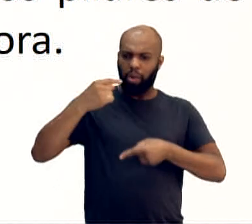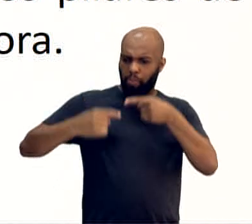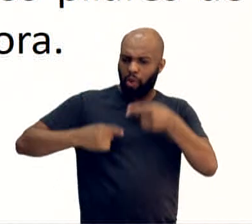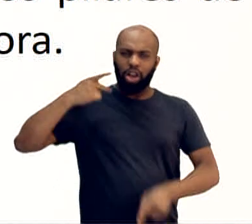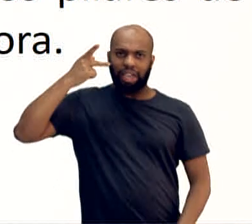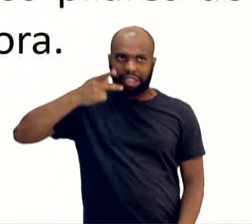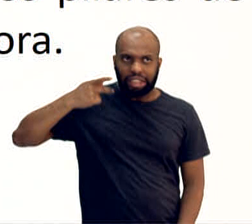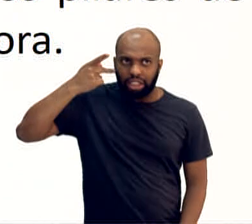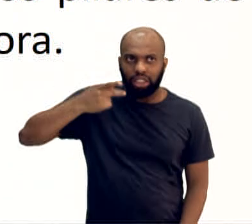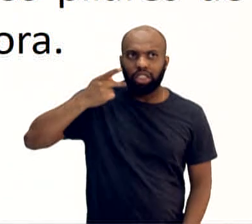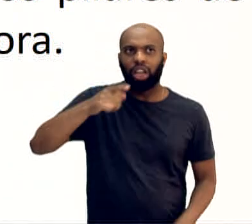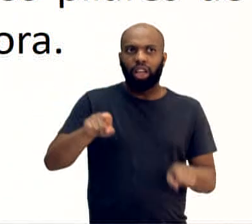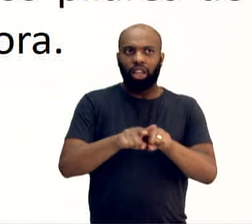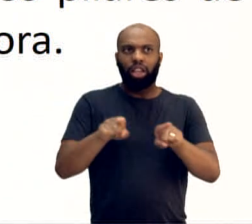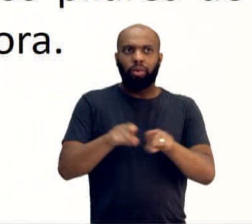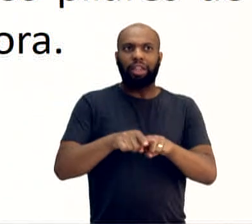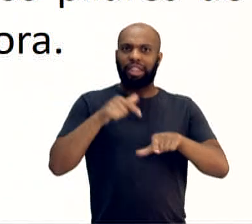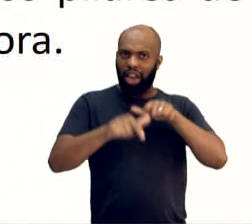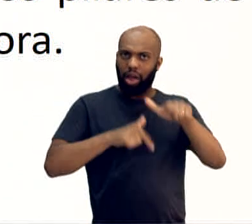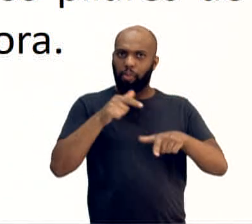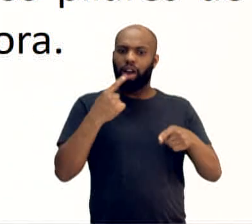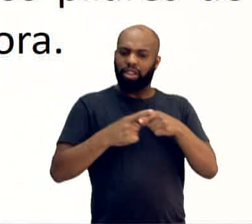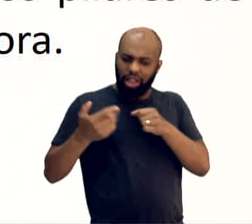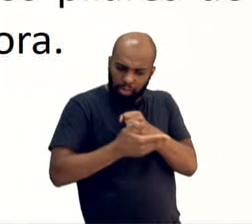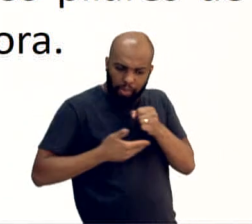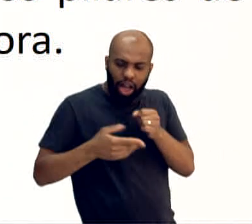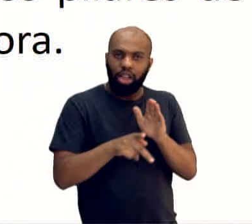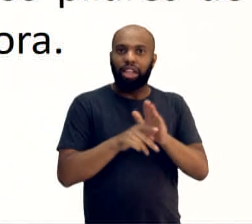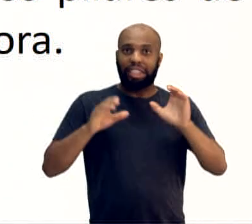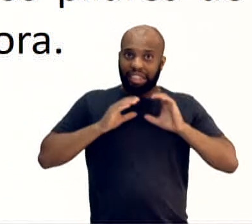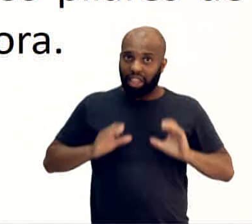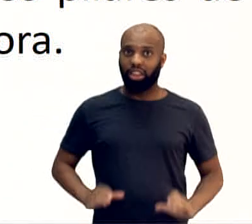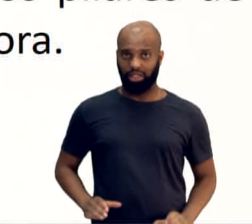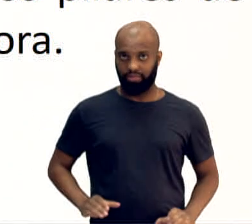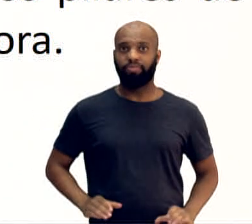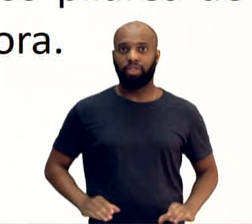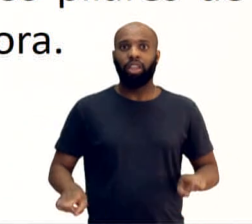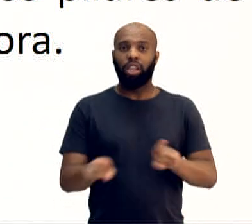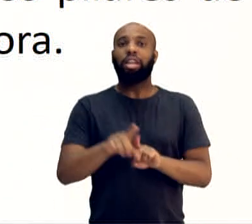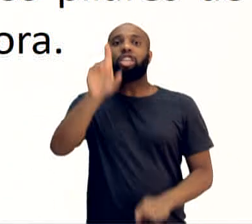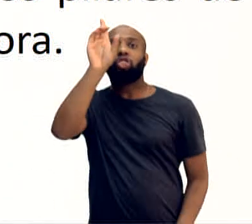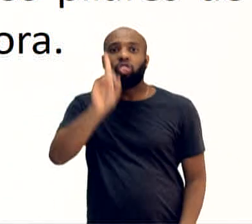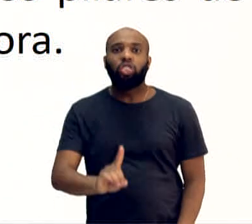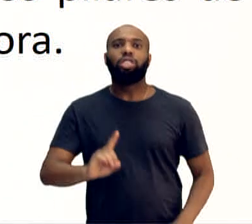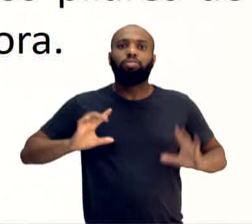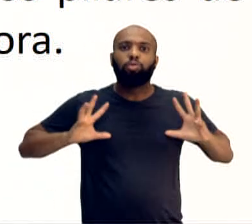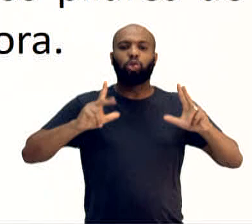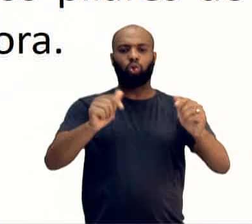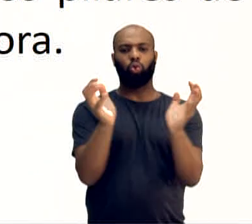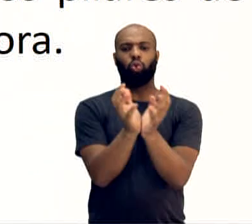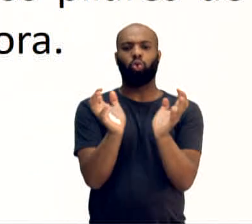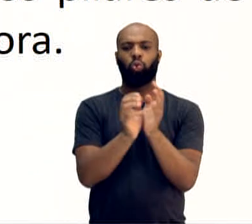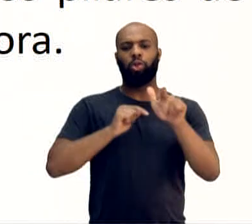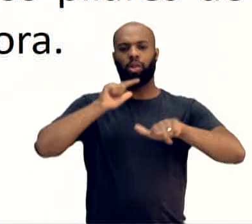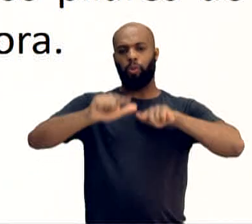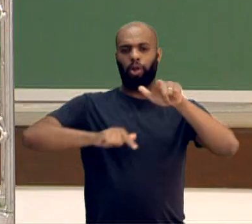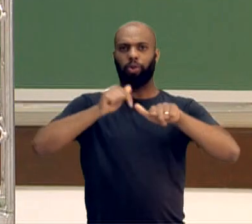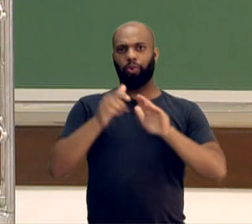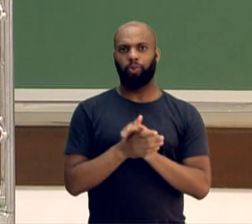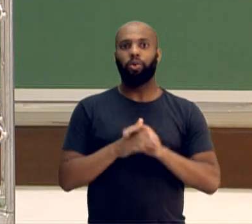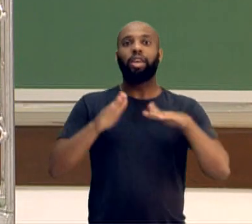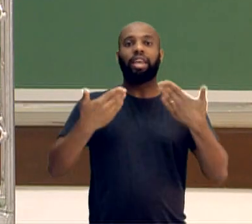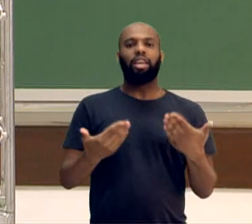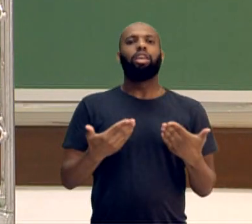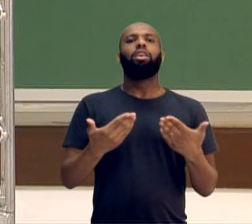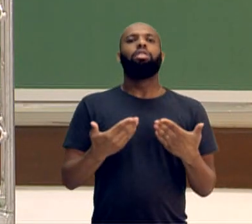emprego, fundamentando-se nos pilares de cidadania e direitos para a classe trabalhadora. Então, o Estado do bem-estar